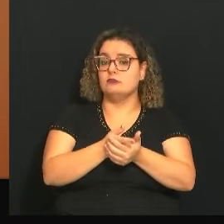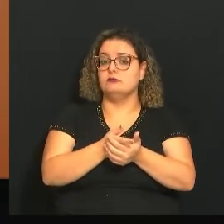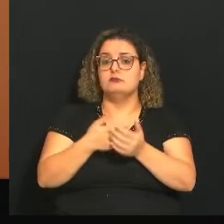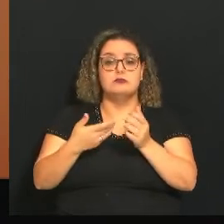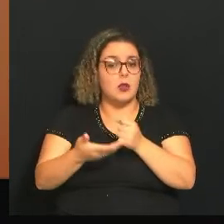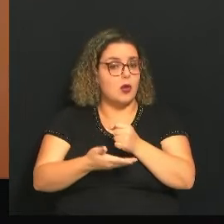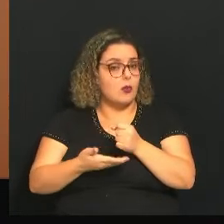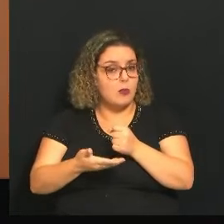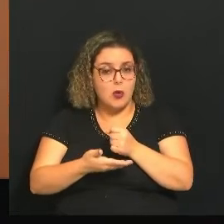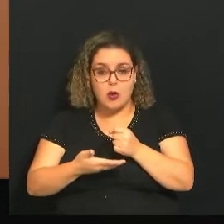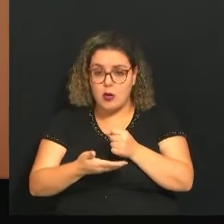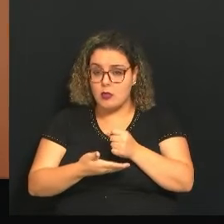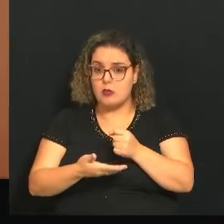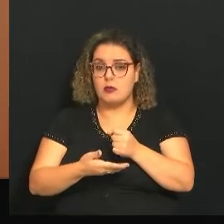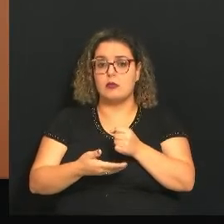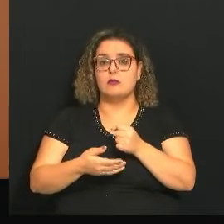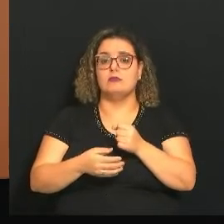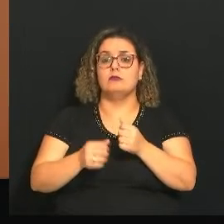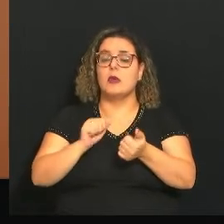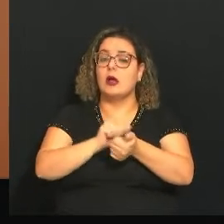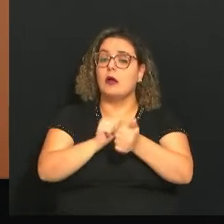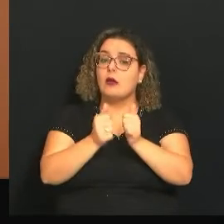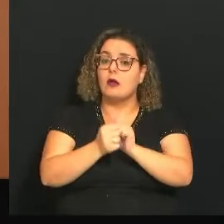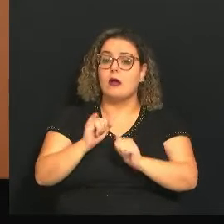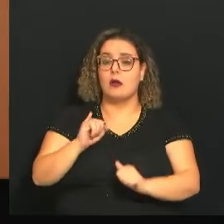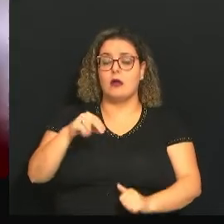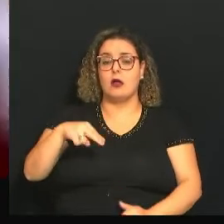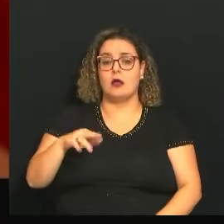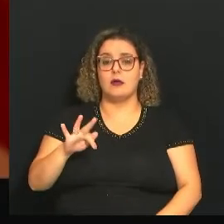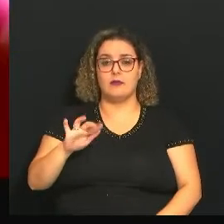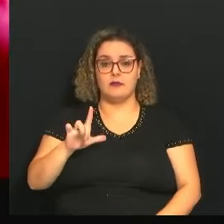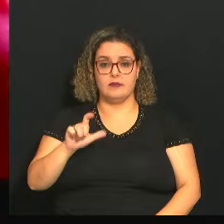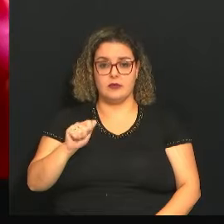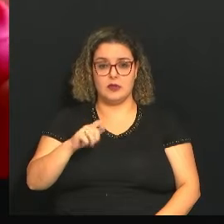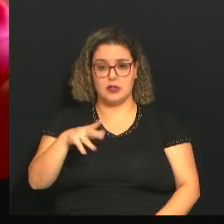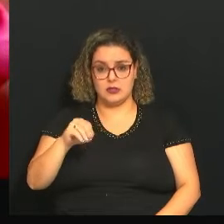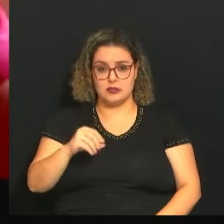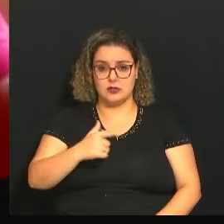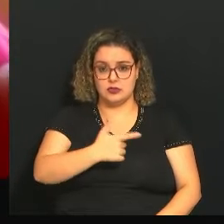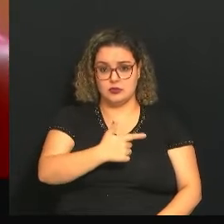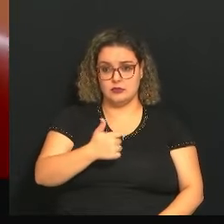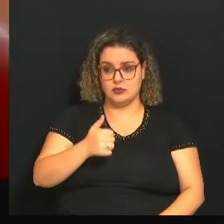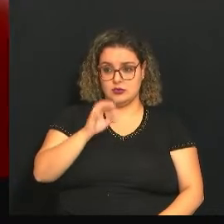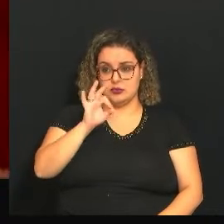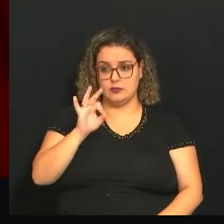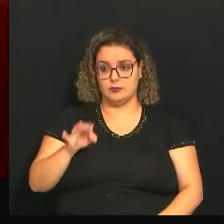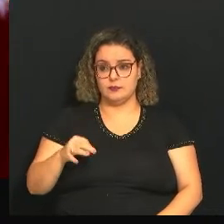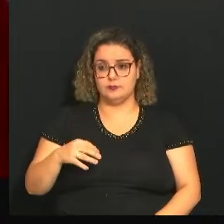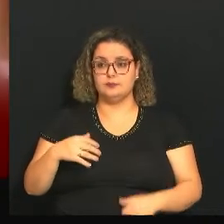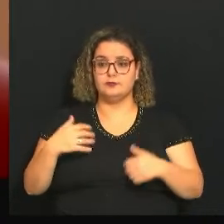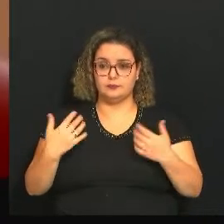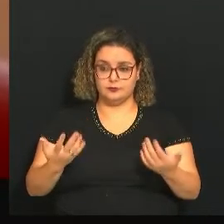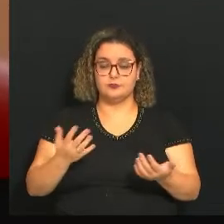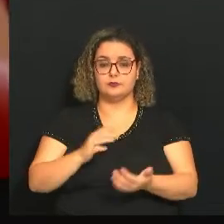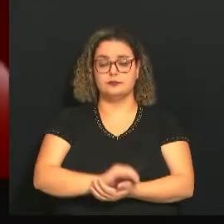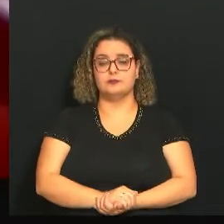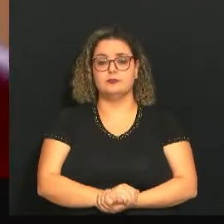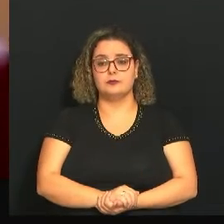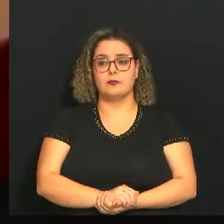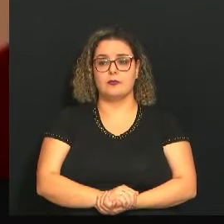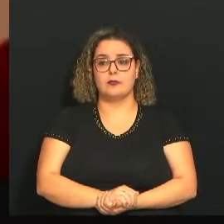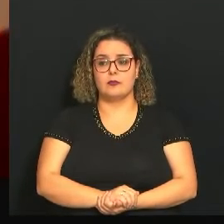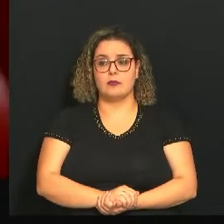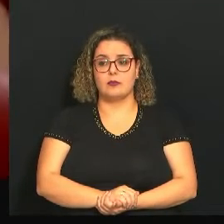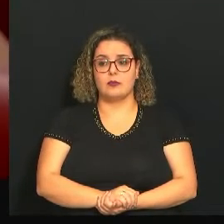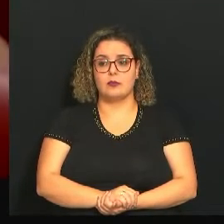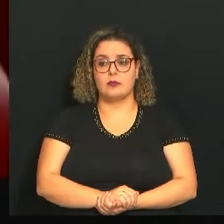que recompõe a inflação nos últimos 2 anos, que é cerca de 21%. Então, acho que as pessoas têm